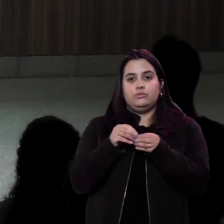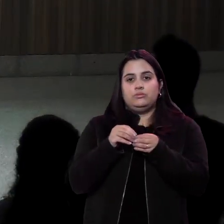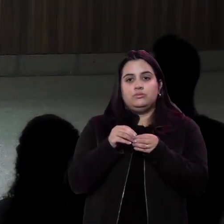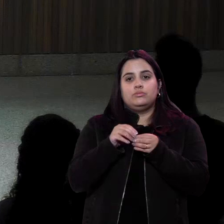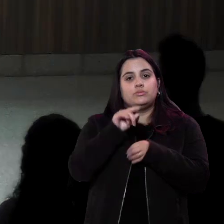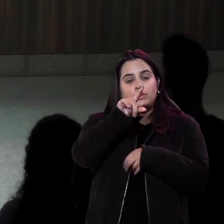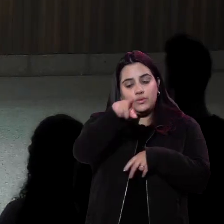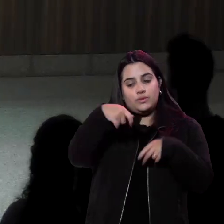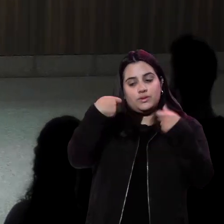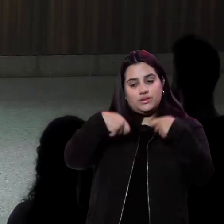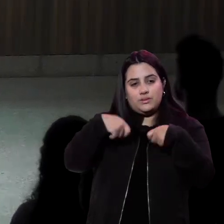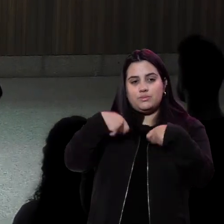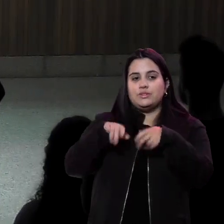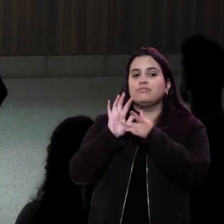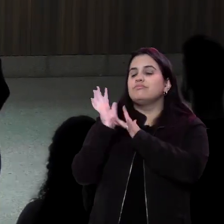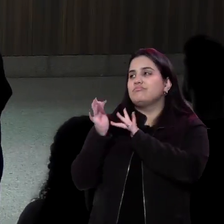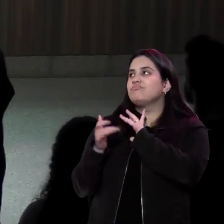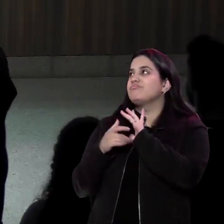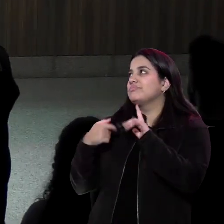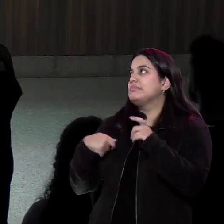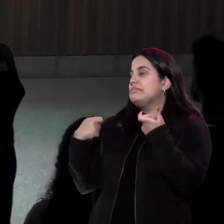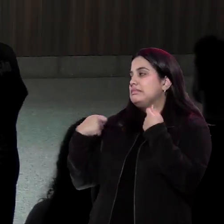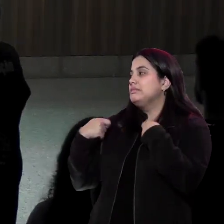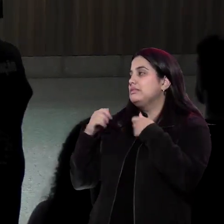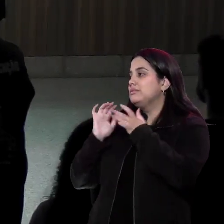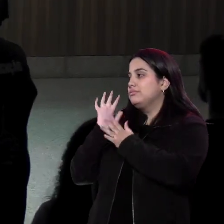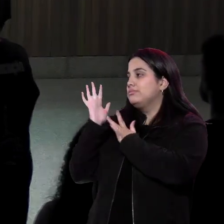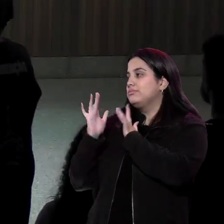você precisa de Jesus.